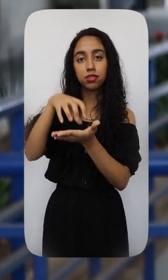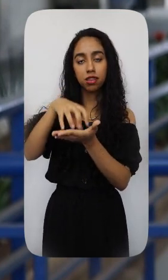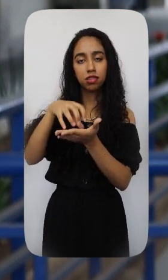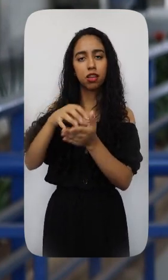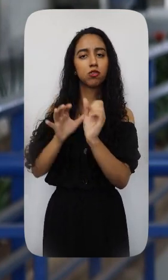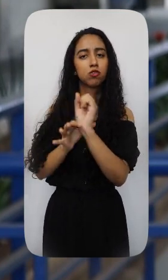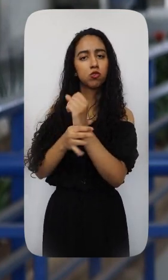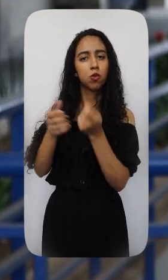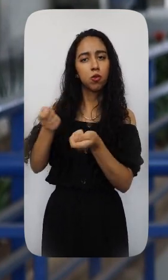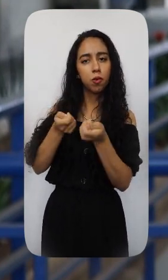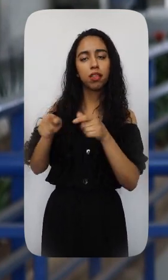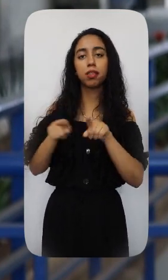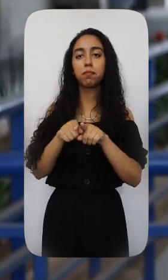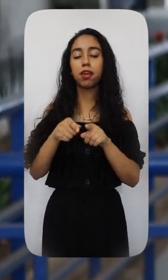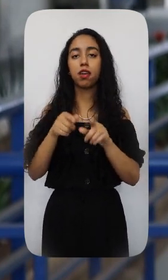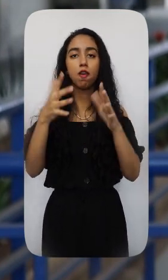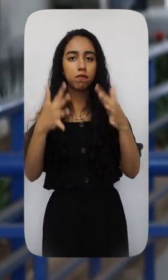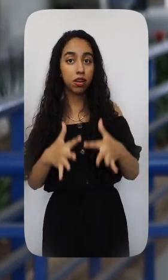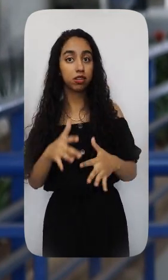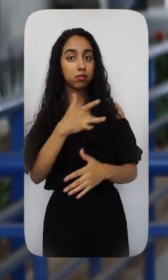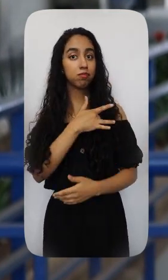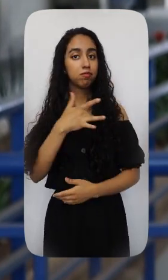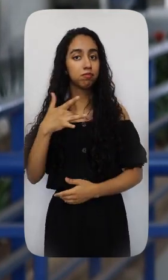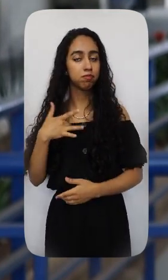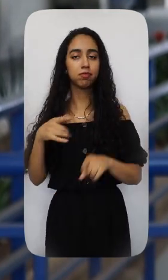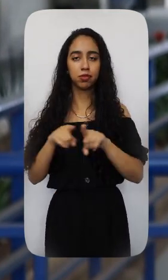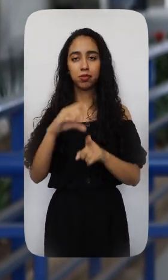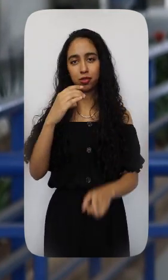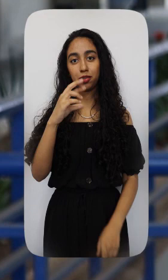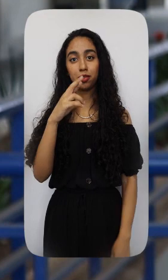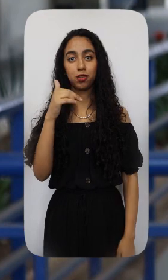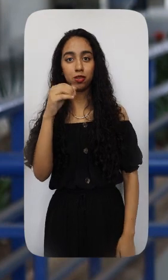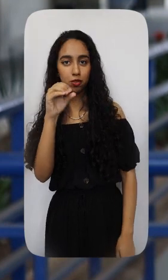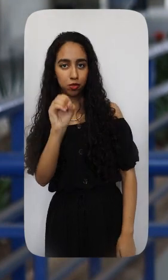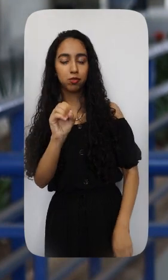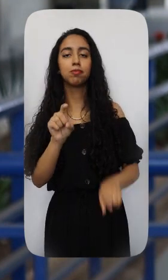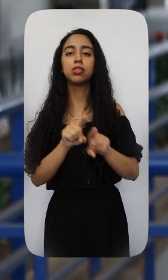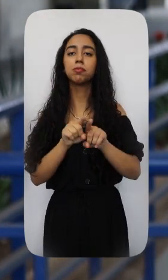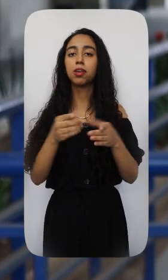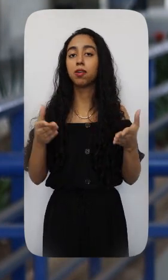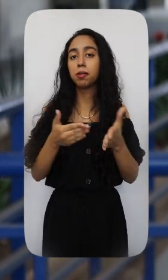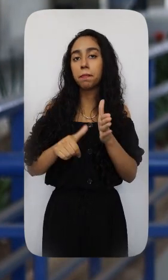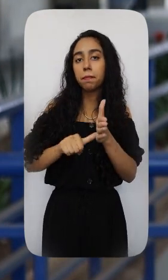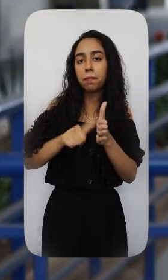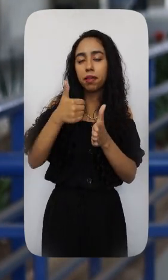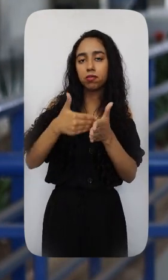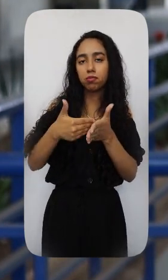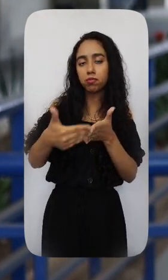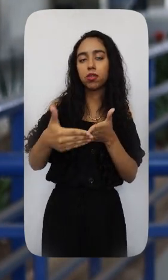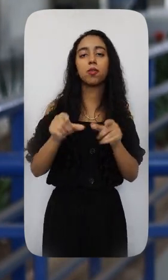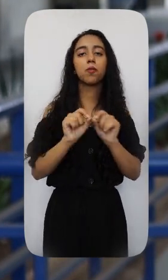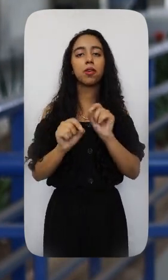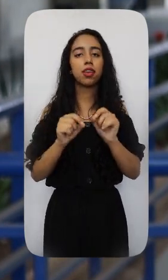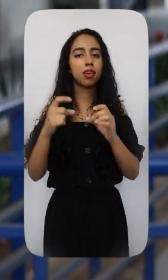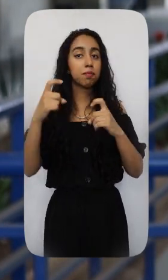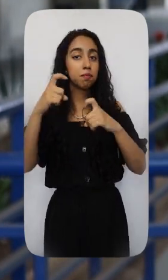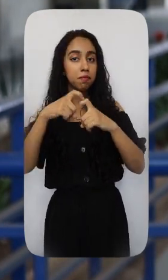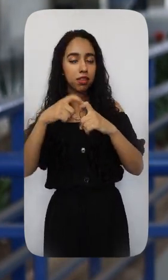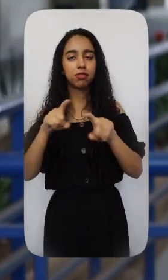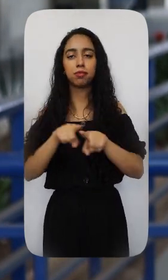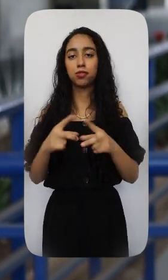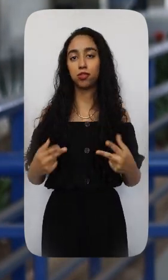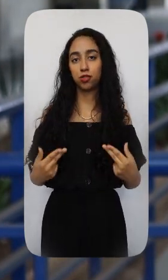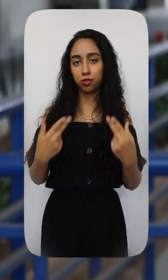encaminhados via Central de Regulação de Oferta de Serviços de Saúde, o CROSS, e contará, neste primeiro momento, com clínica